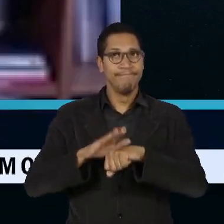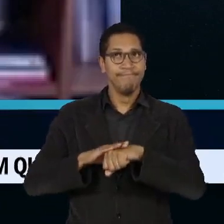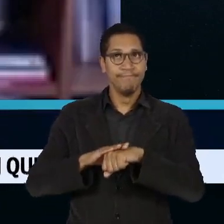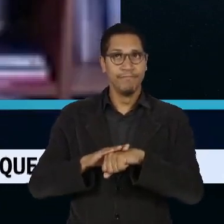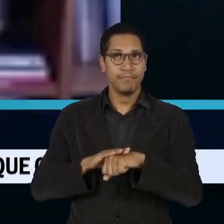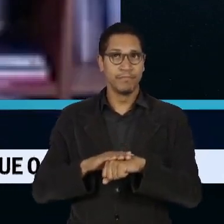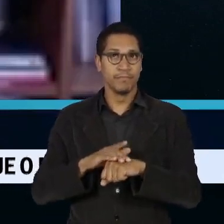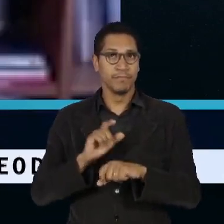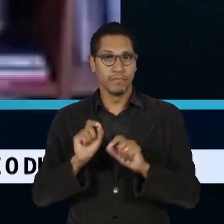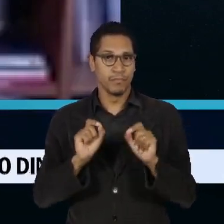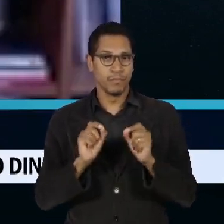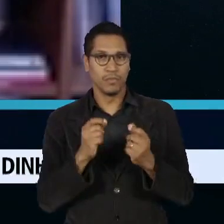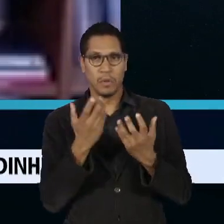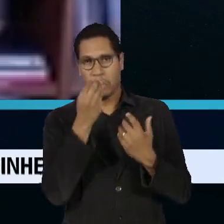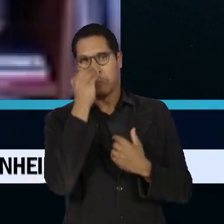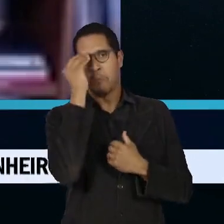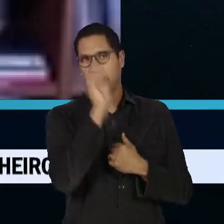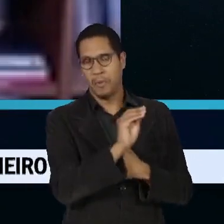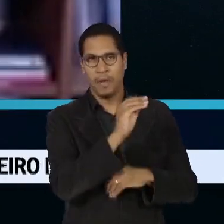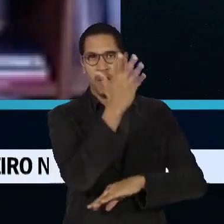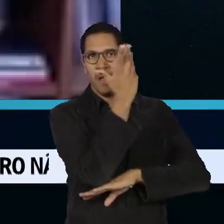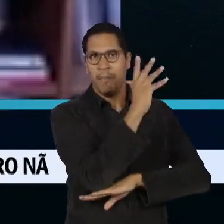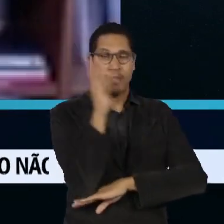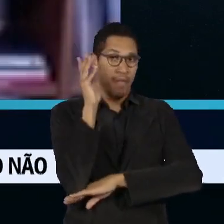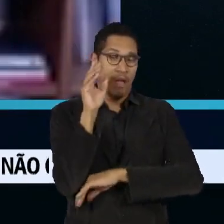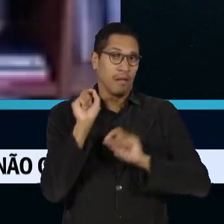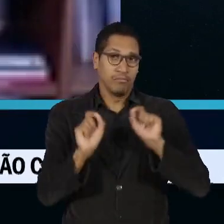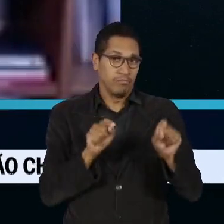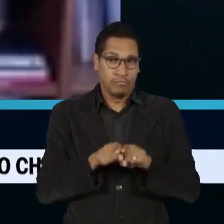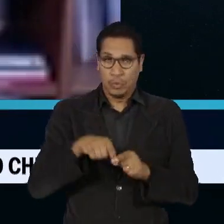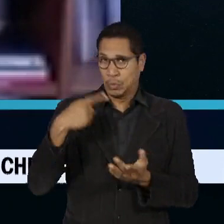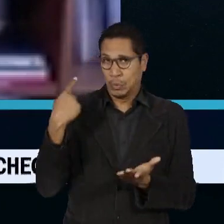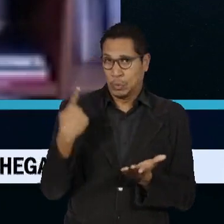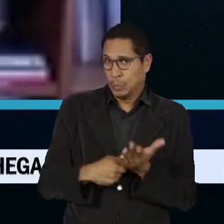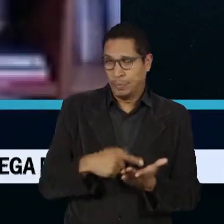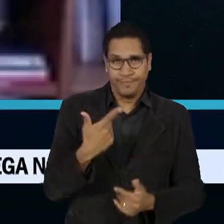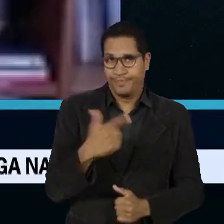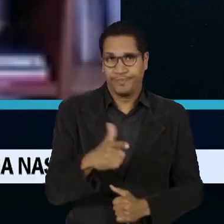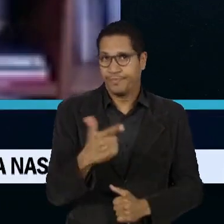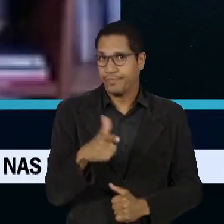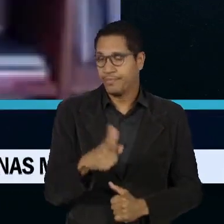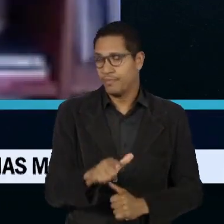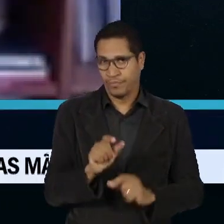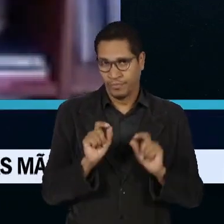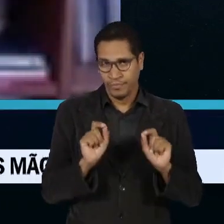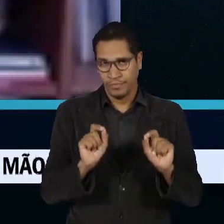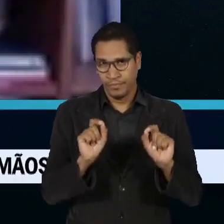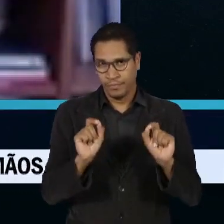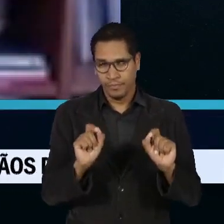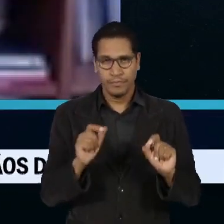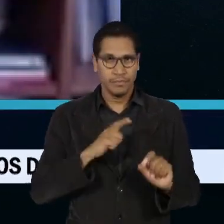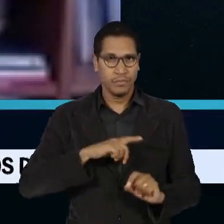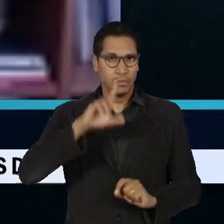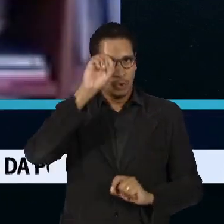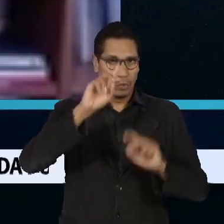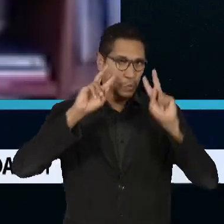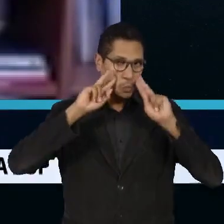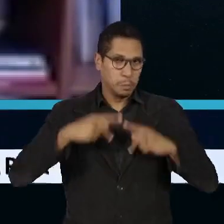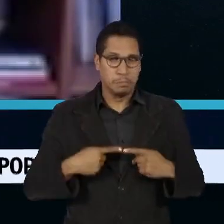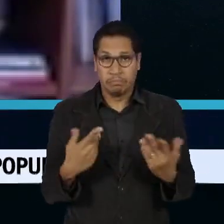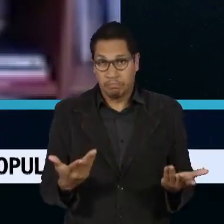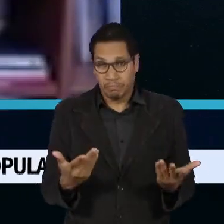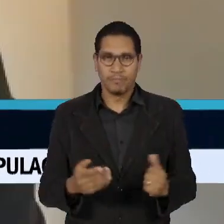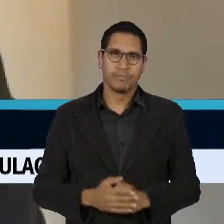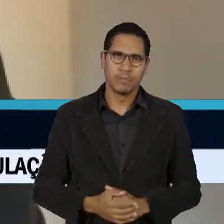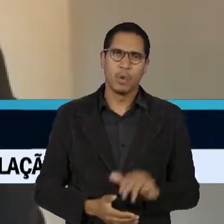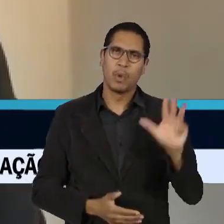despreza a questão ambiental né alguém que não tem compromisso com os direitos humanos não é